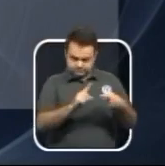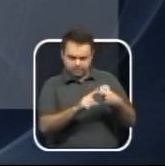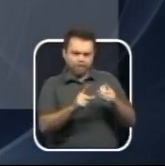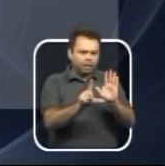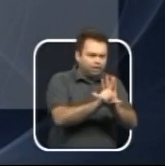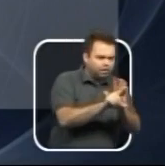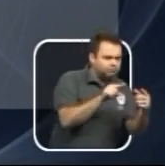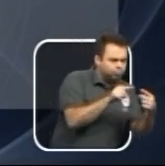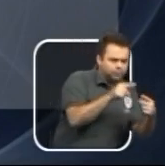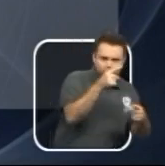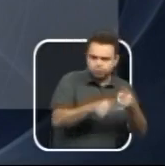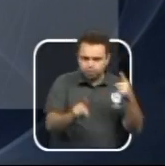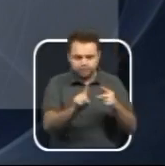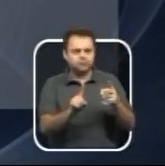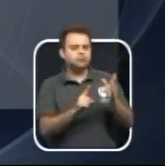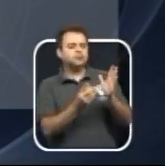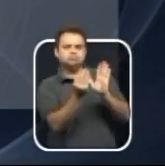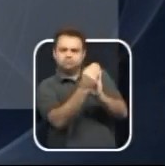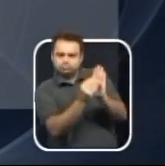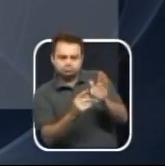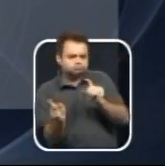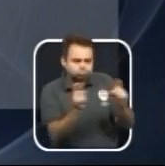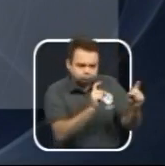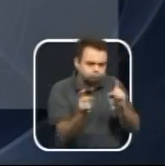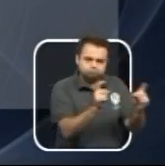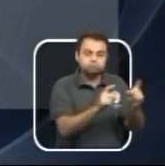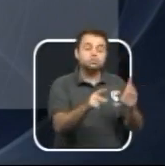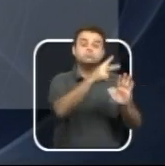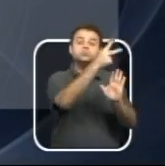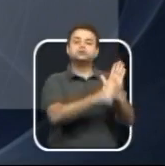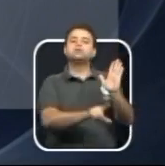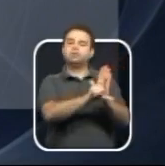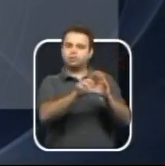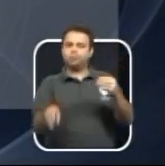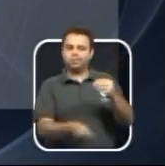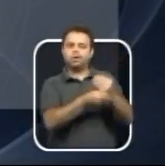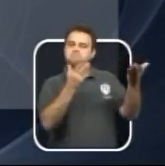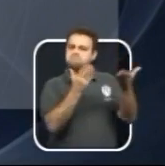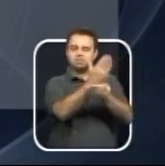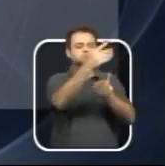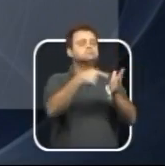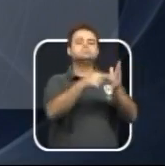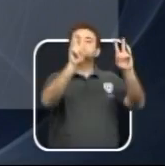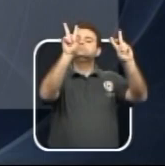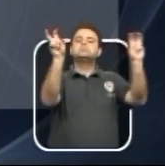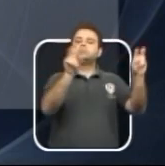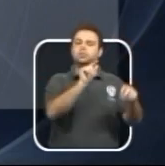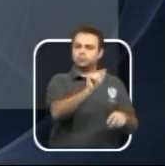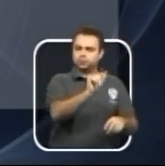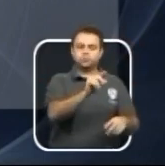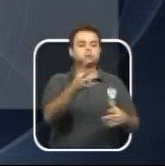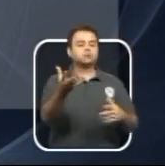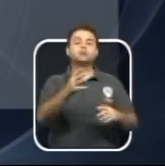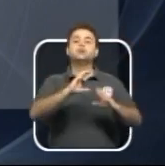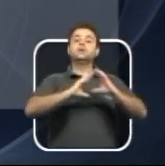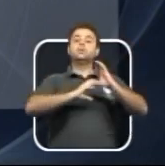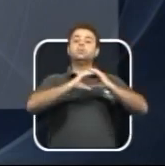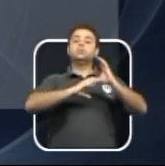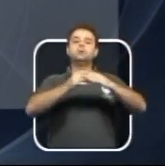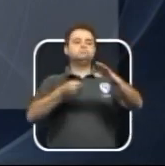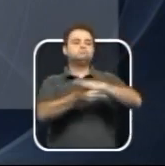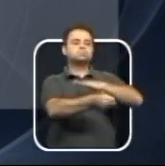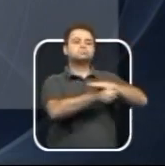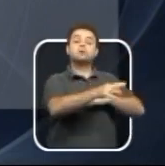primeiro quanto em segundo turno, foi aprovado o projeto de lei complementar do Executivo que cria 112 cargos para a Secretaria